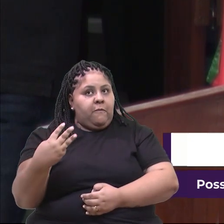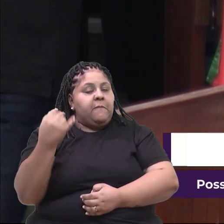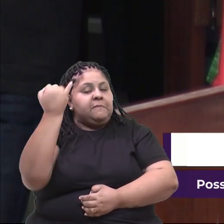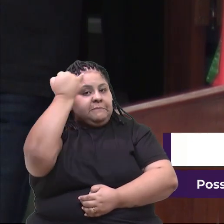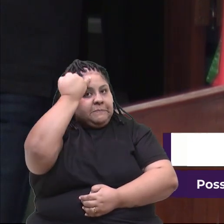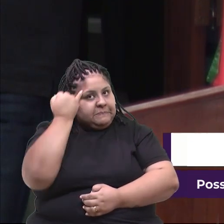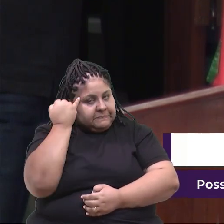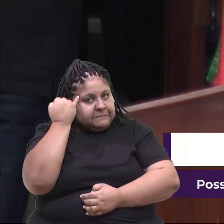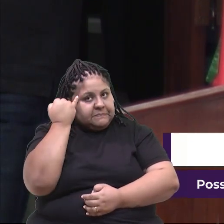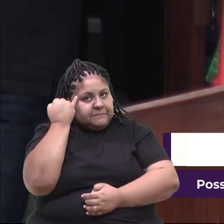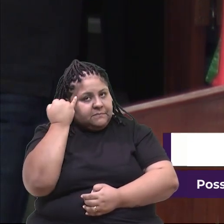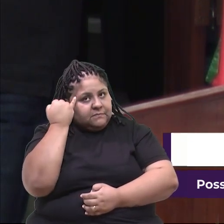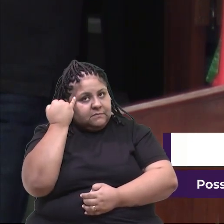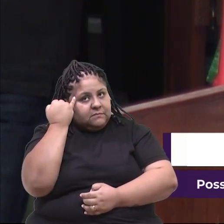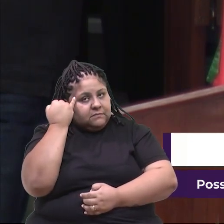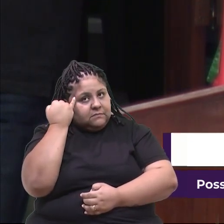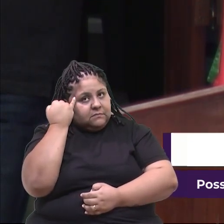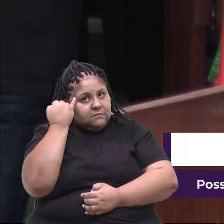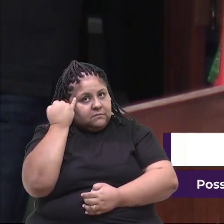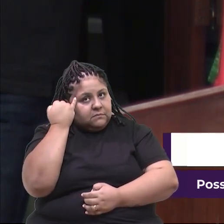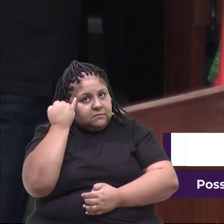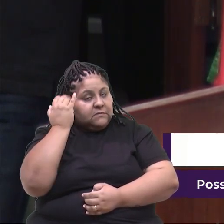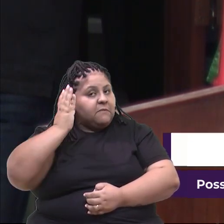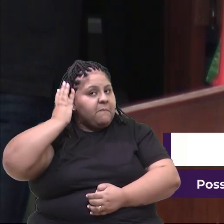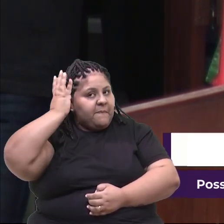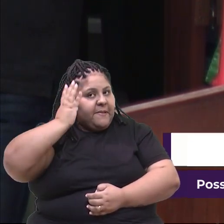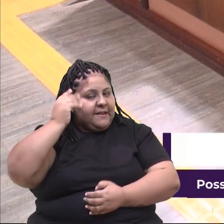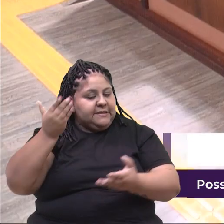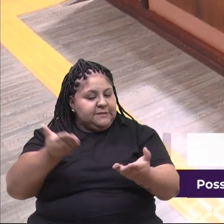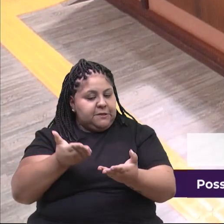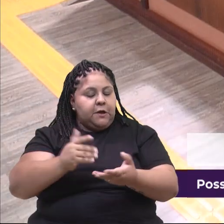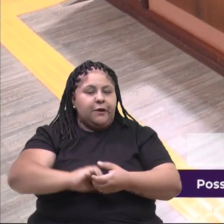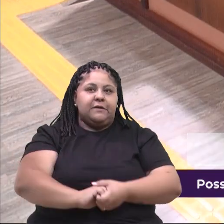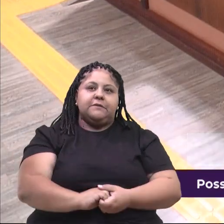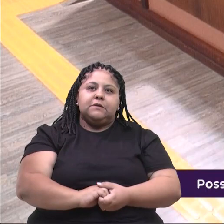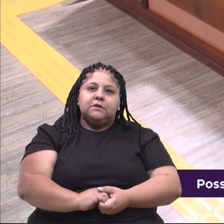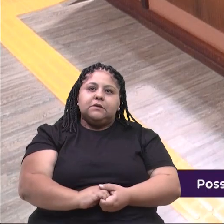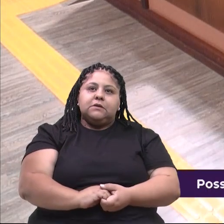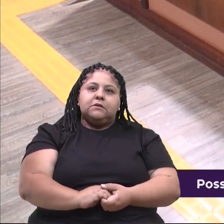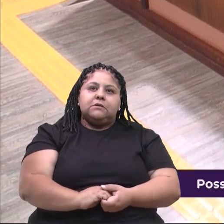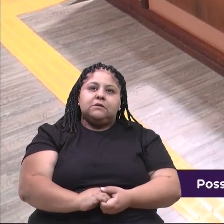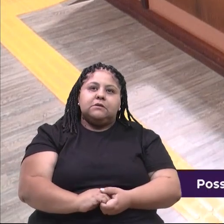José D'Ambrós, para que faça o seu pronunciamento.